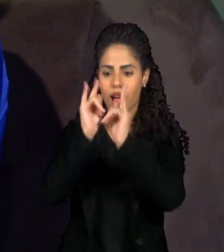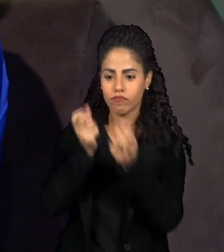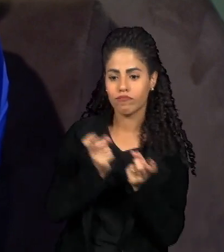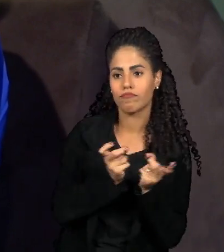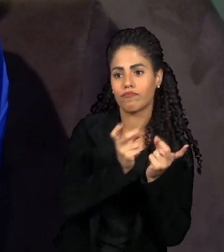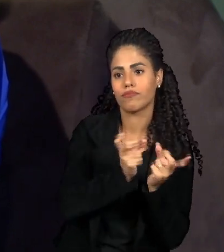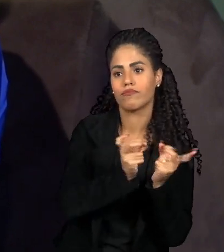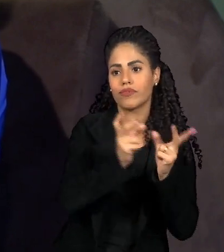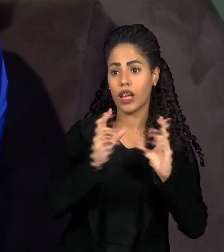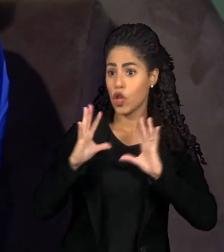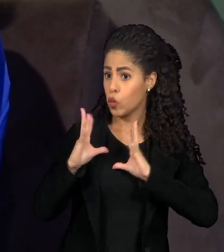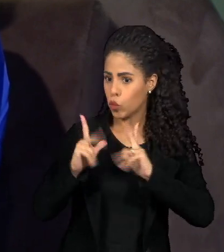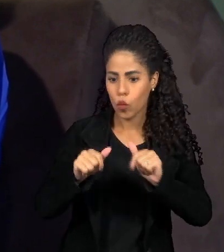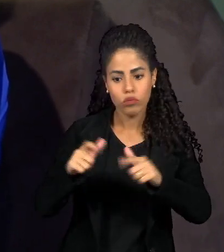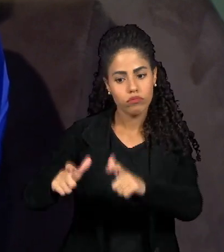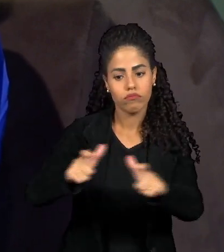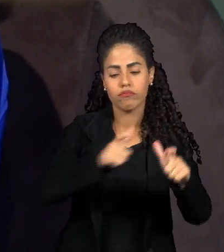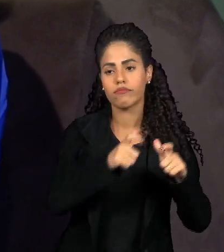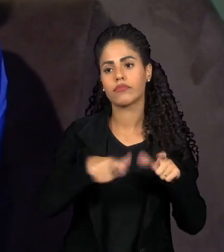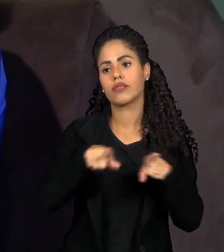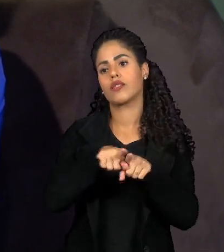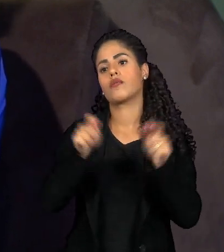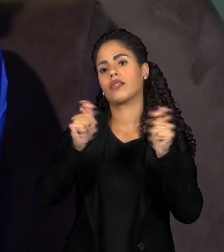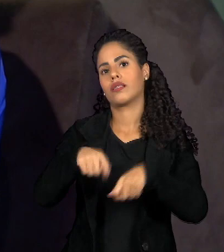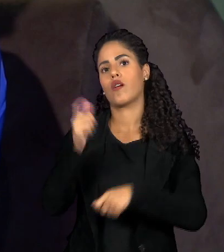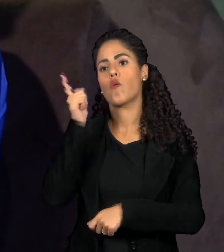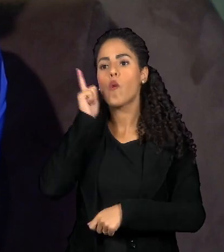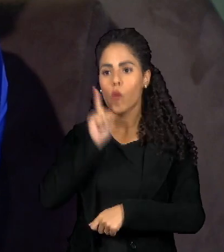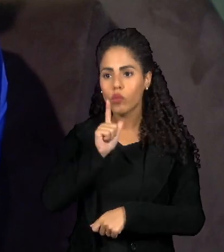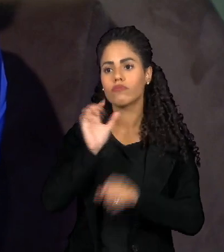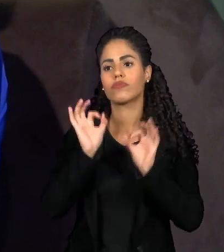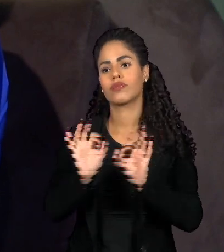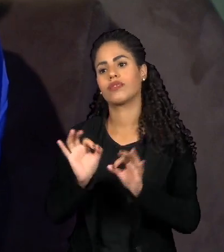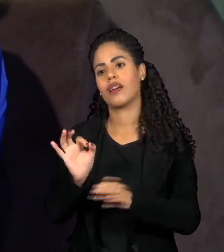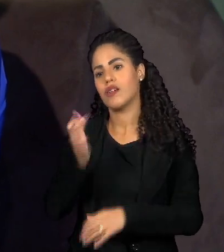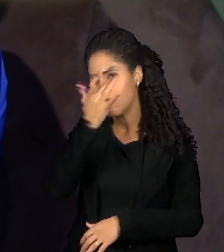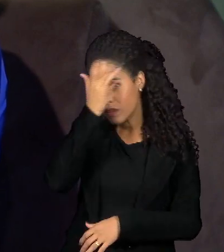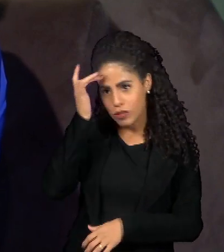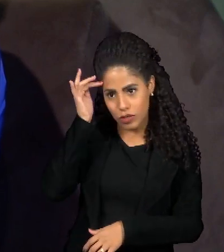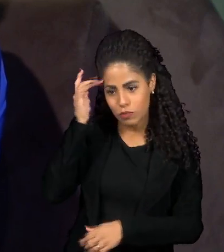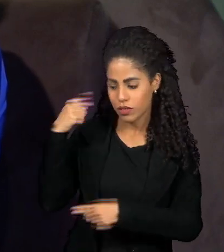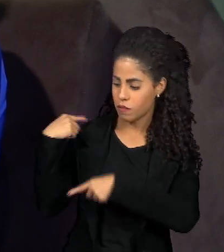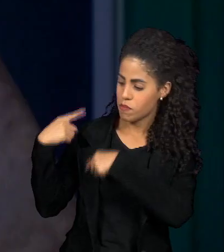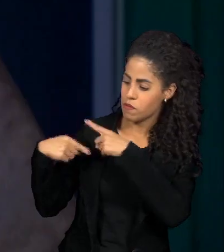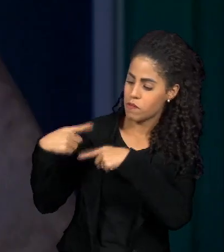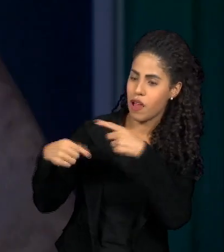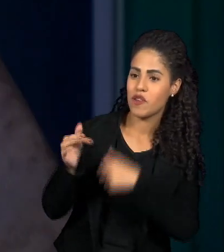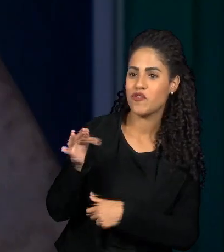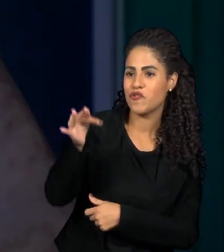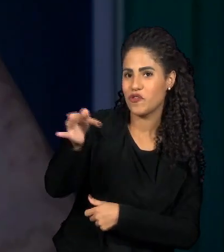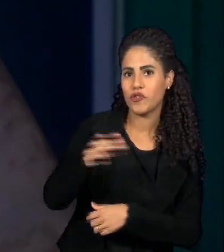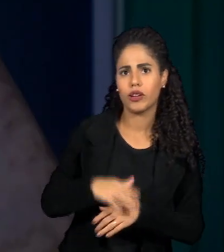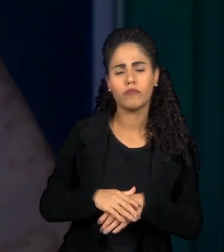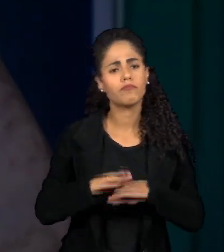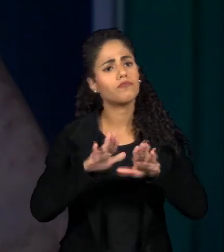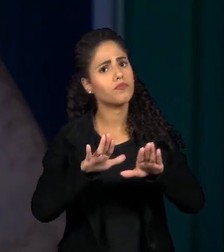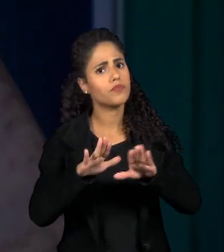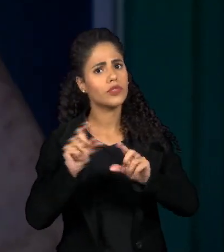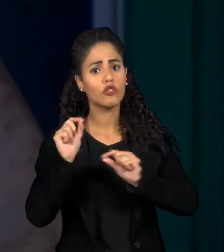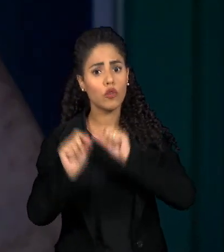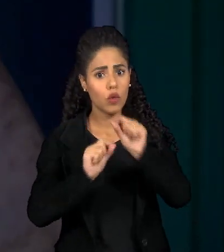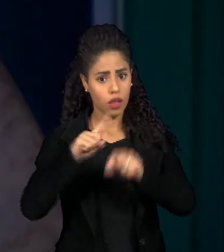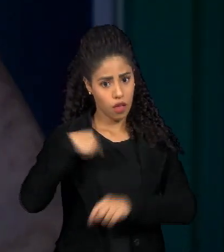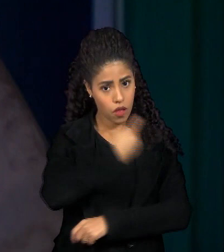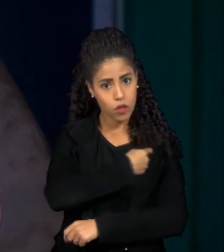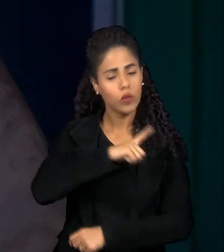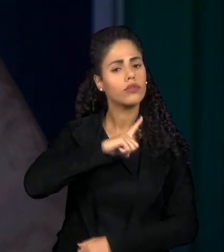espaços e adquirindo propriedade e transferindo essa propriedade para gerações futuras. Mas, de toda maneira, nós